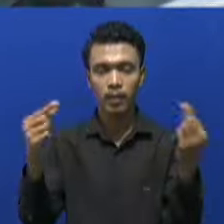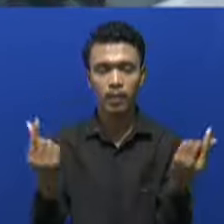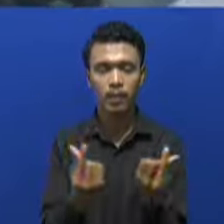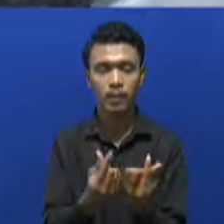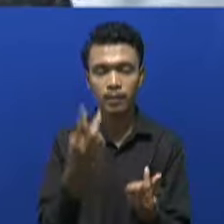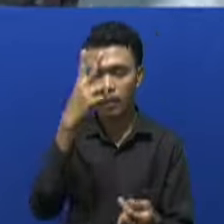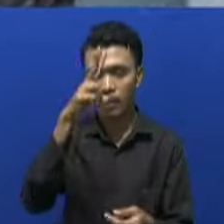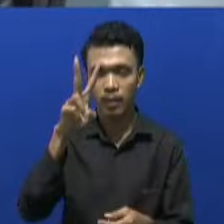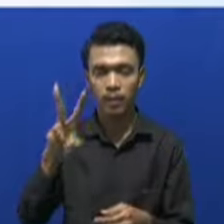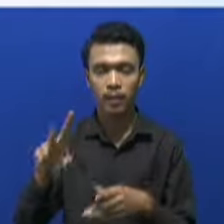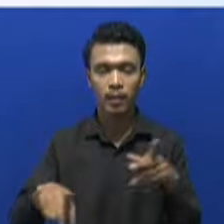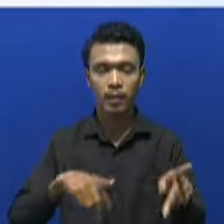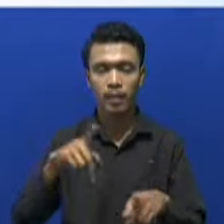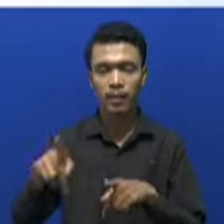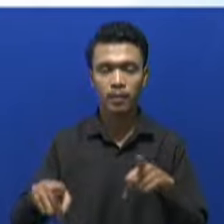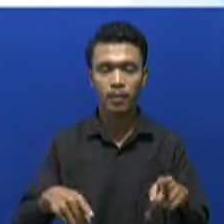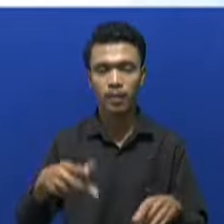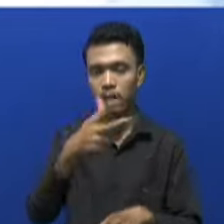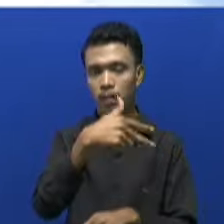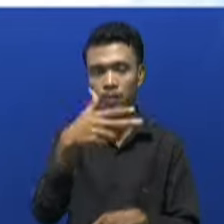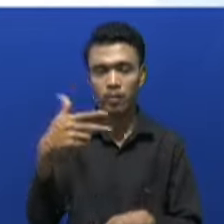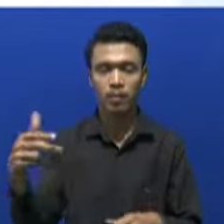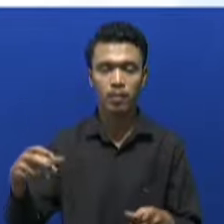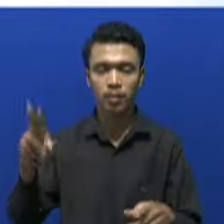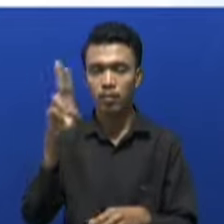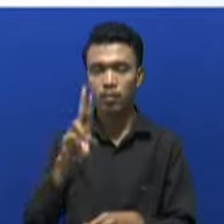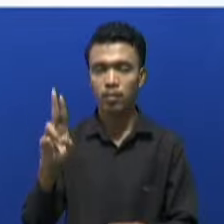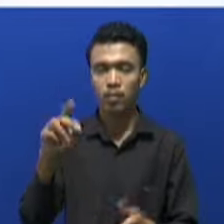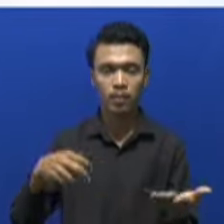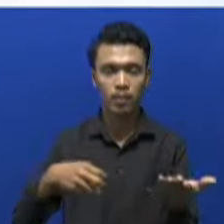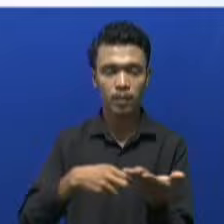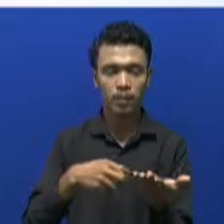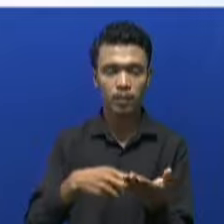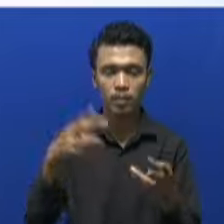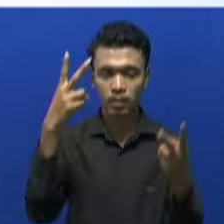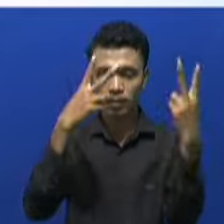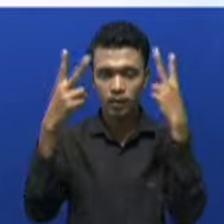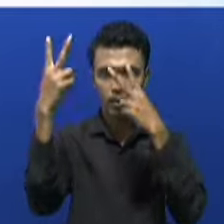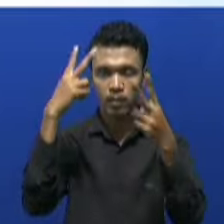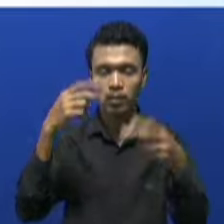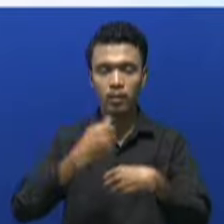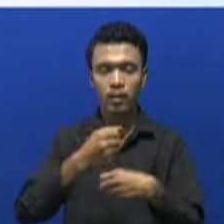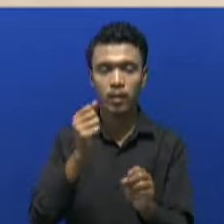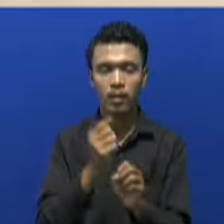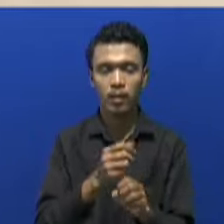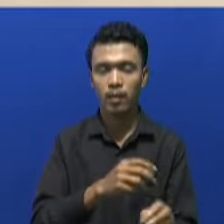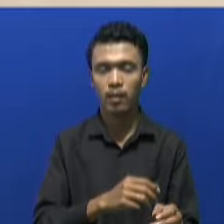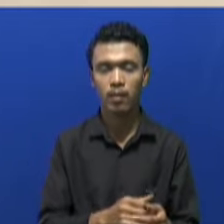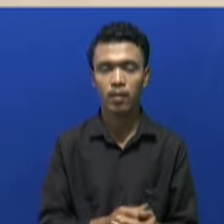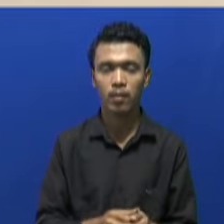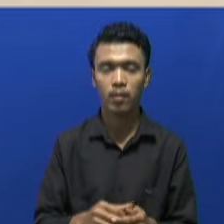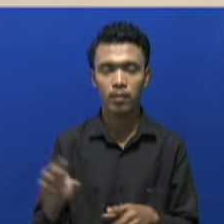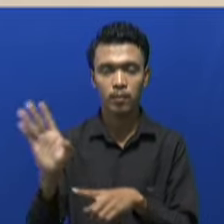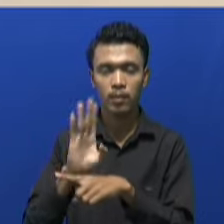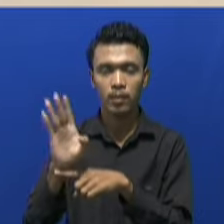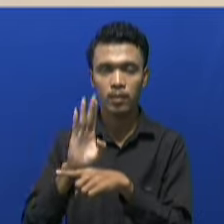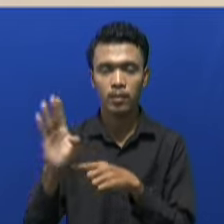conjunta identifica cidadão estrangeiro usa visto turista, halau negócio e atividade muda vendedor sira ba mercado